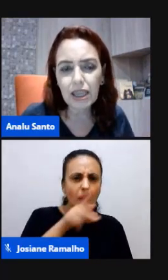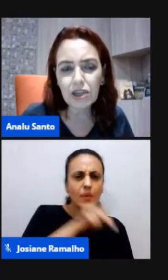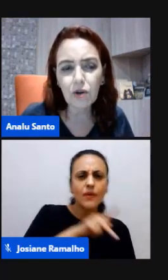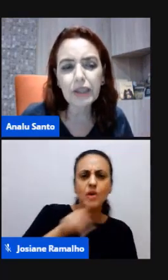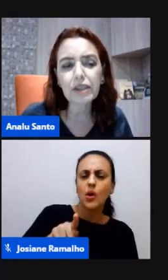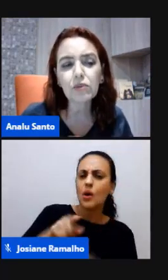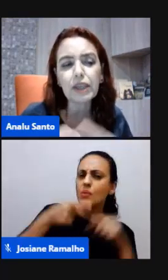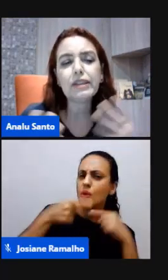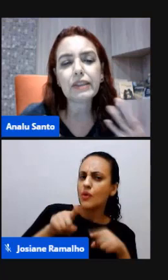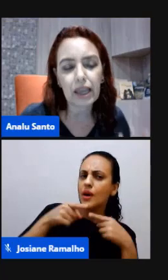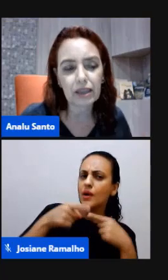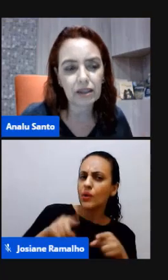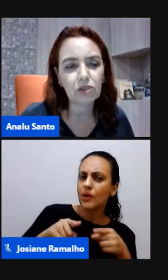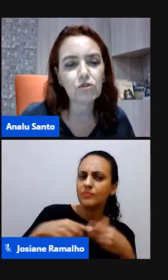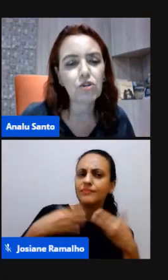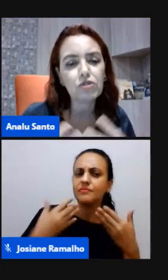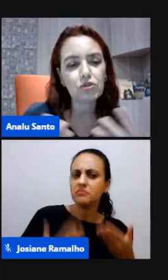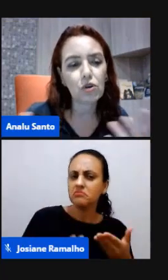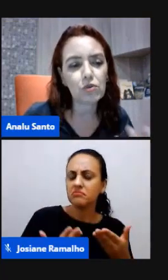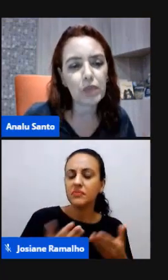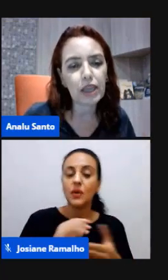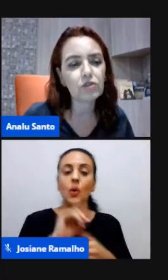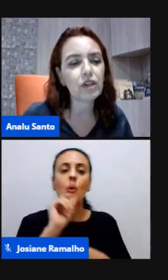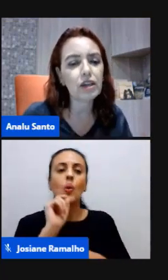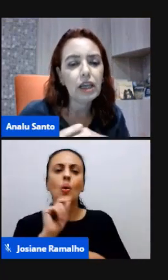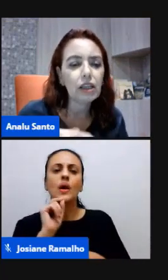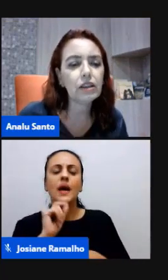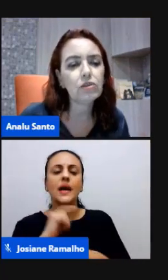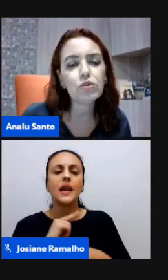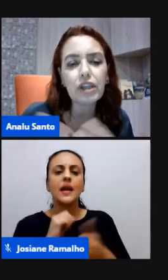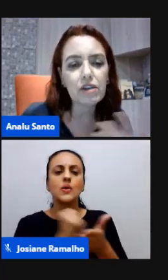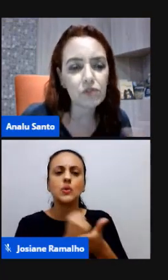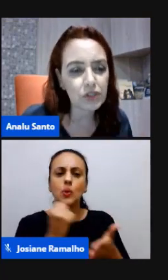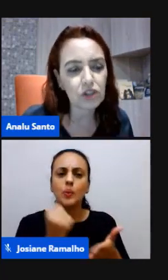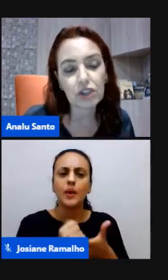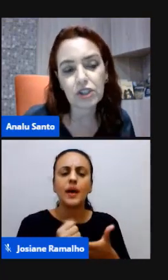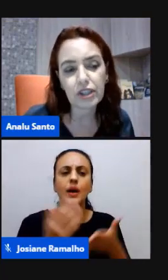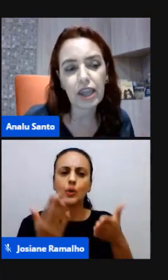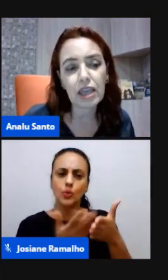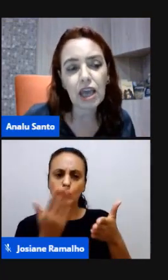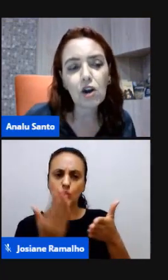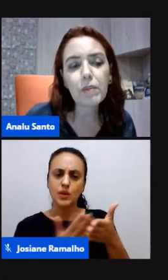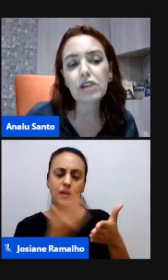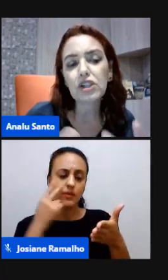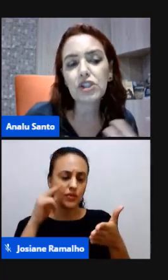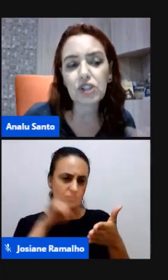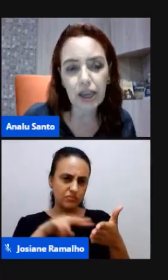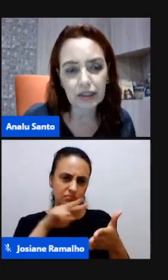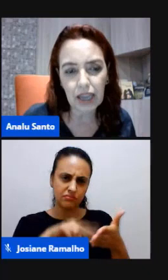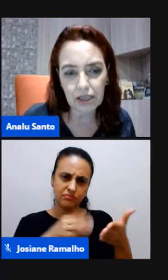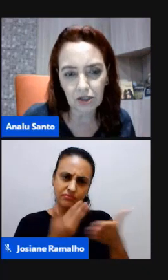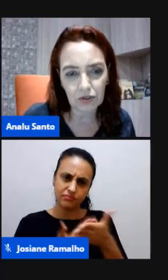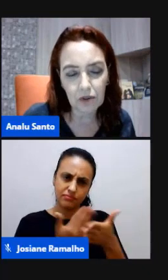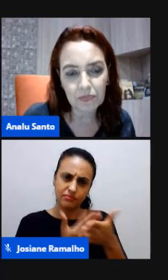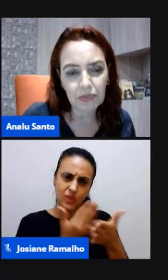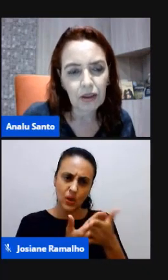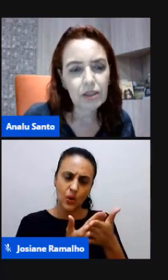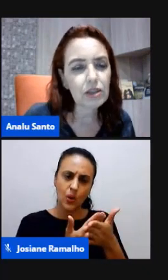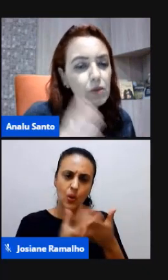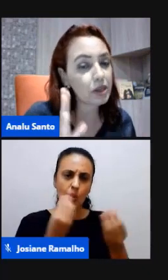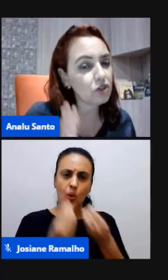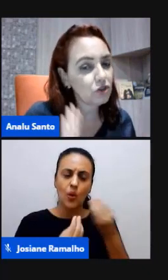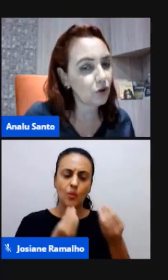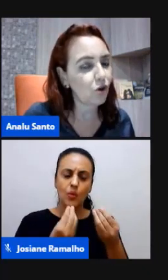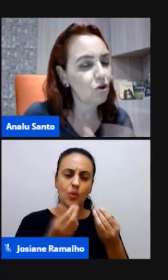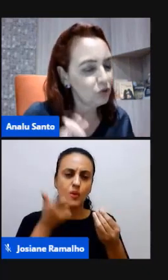né? E o que tem nos nossos documentos, nos livros que a gente tem, como é que a gente chega até isso, né?